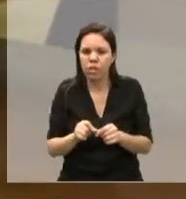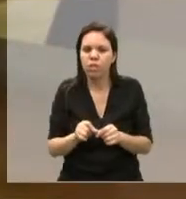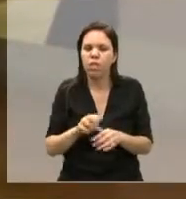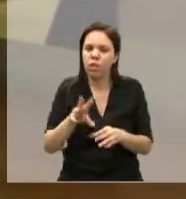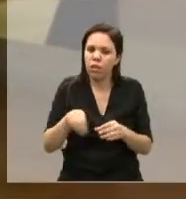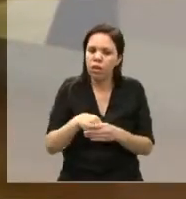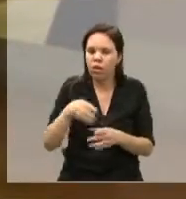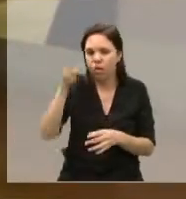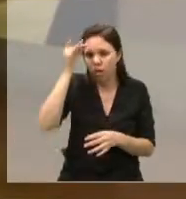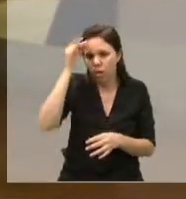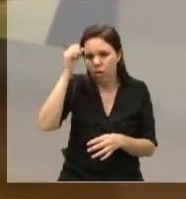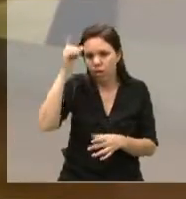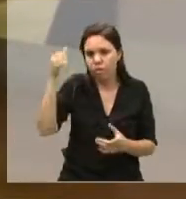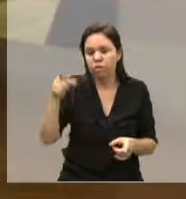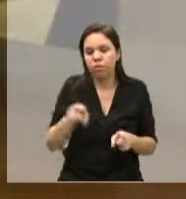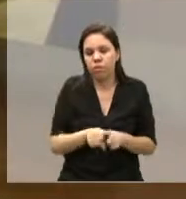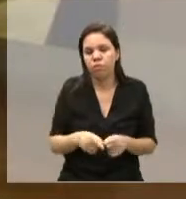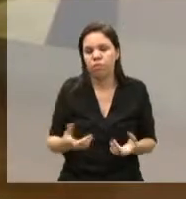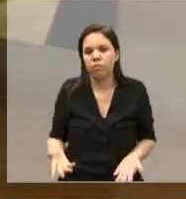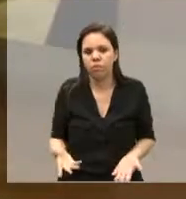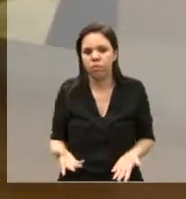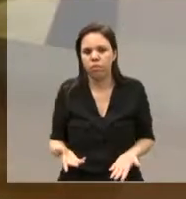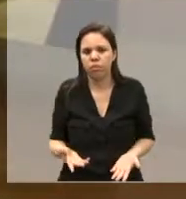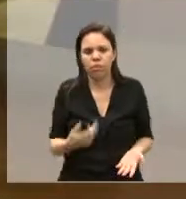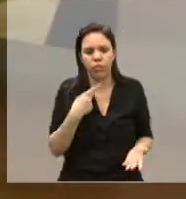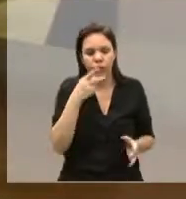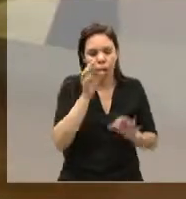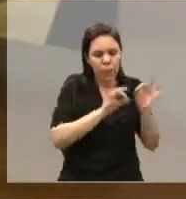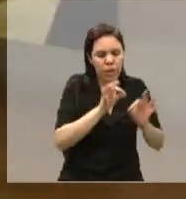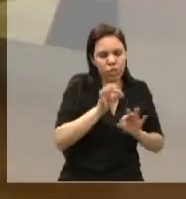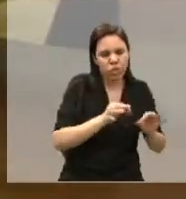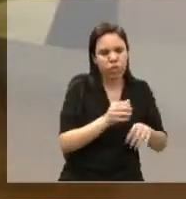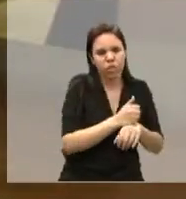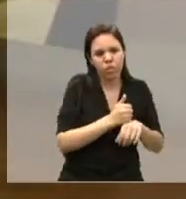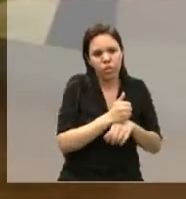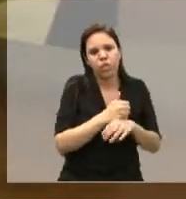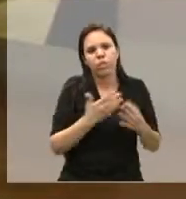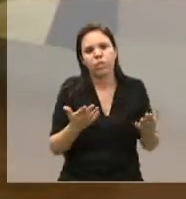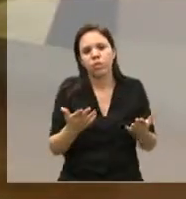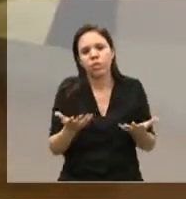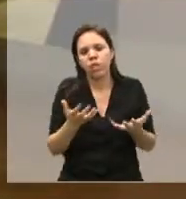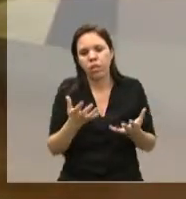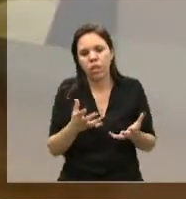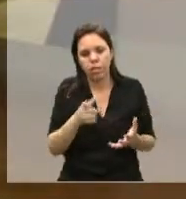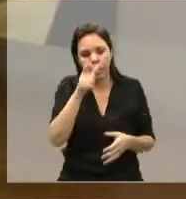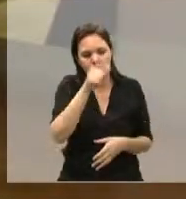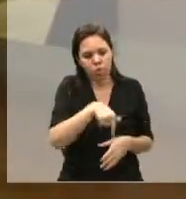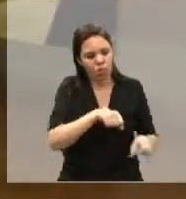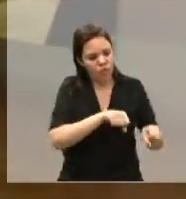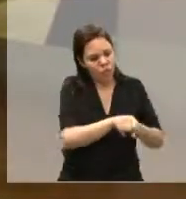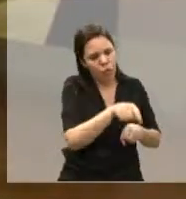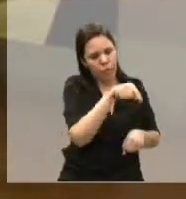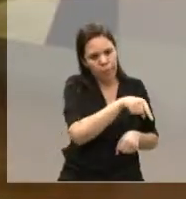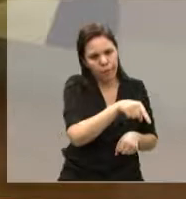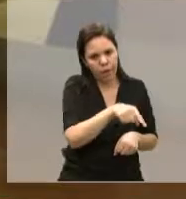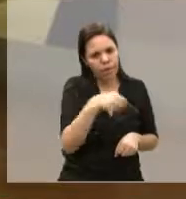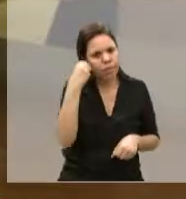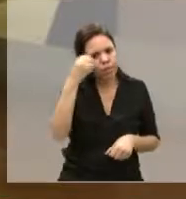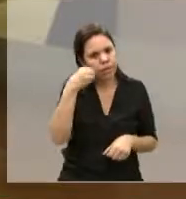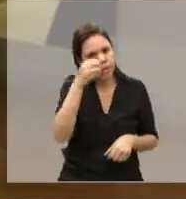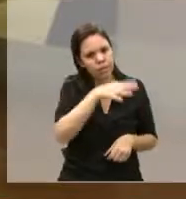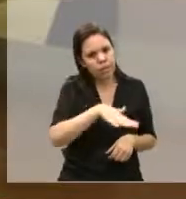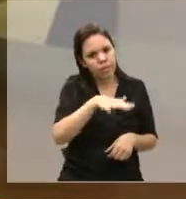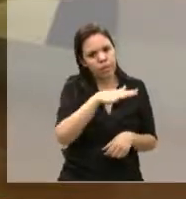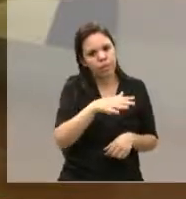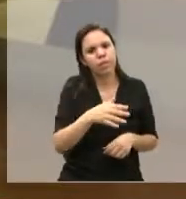a gente falou do planejamento de carreira, o planejamento profissional. Muitas vezes já tem um profissional que se acha formado, é experiente